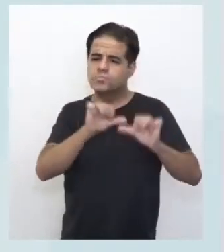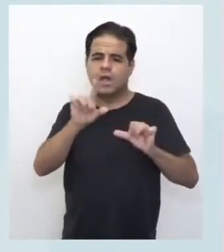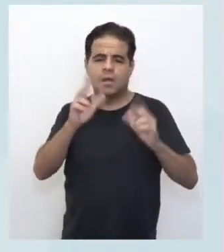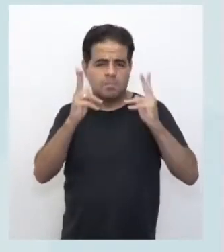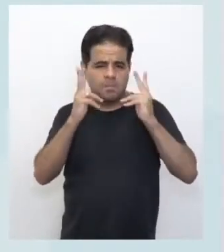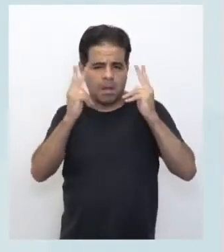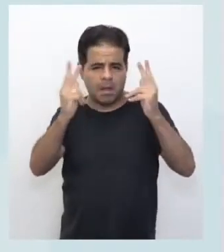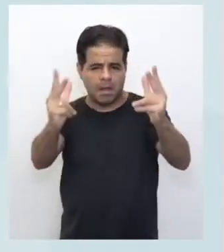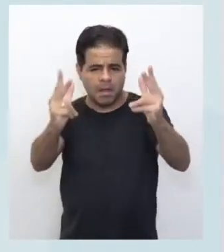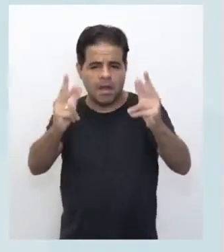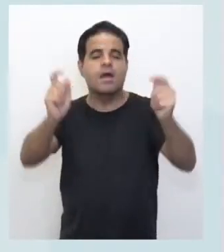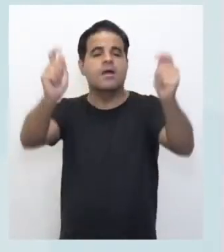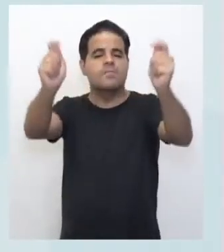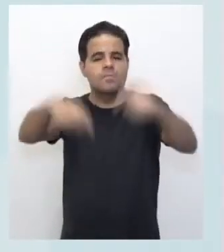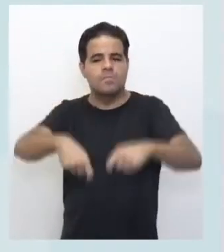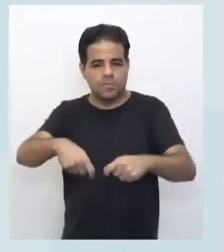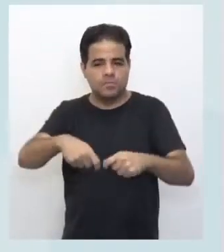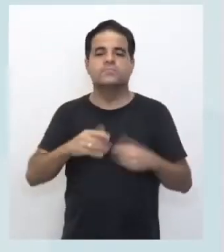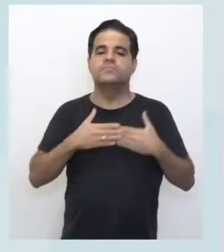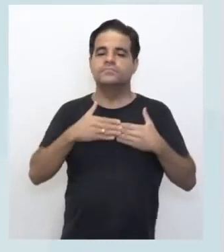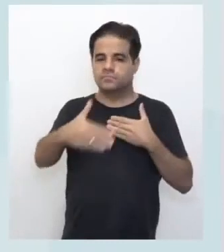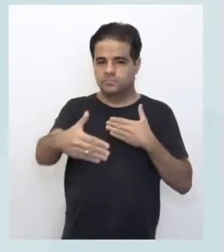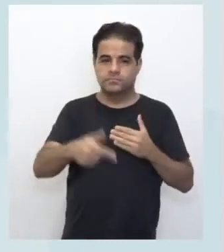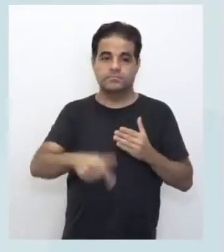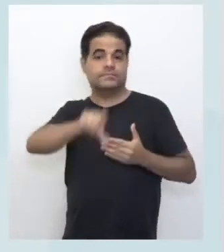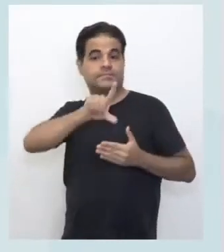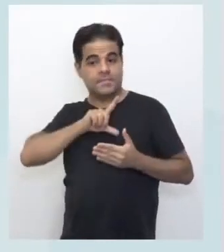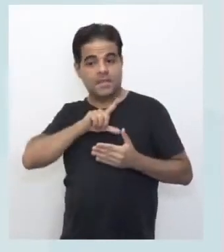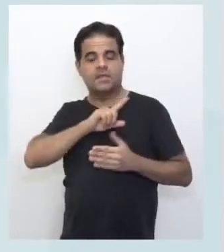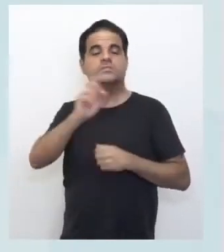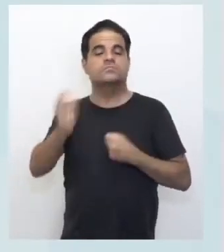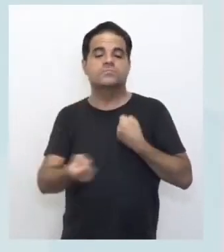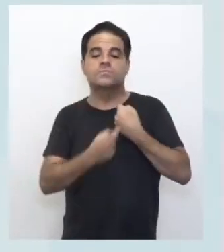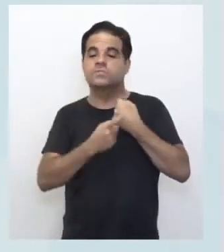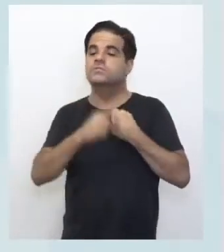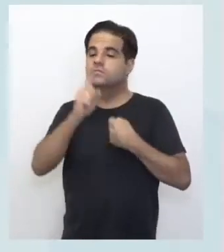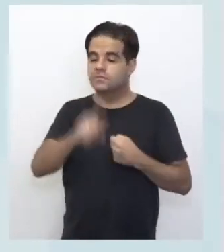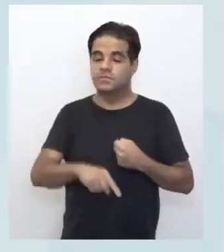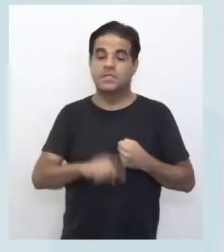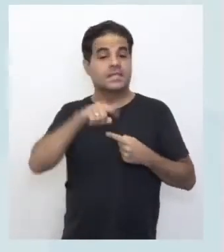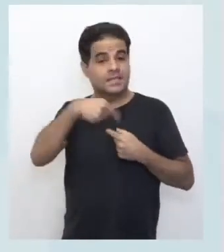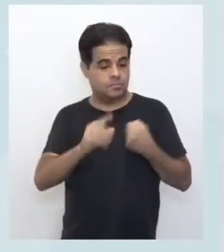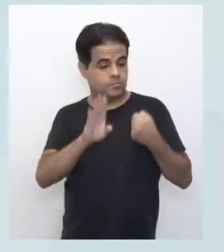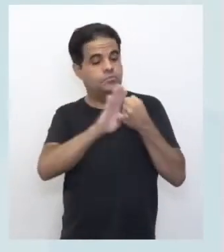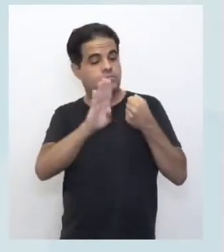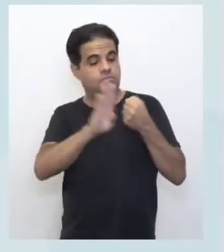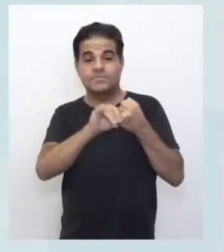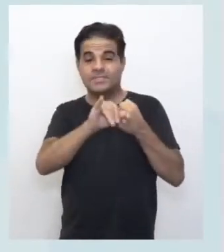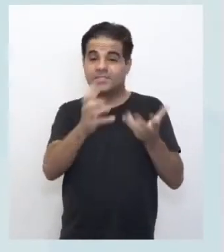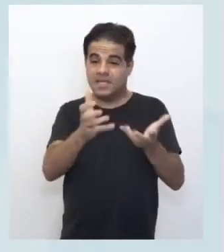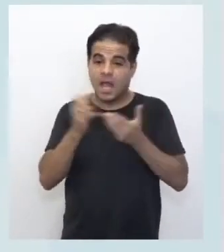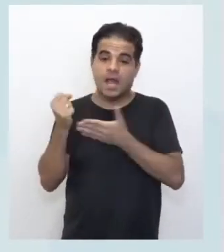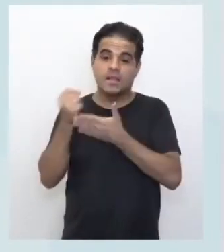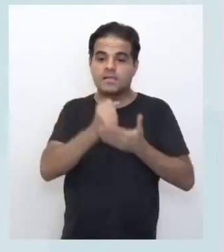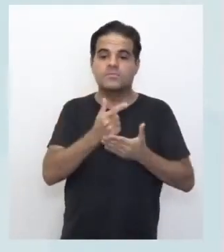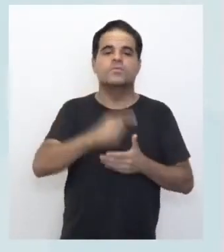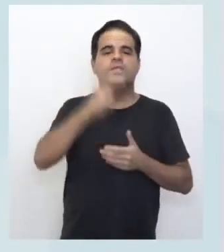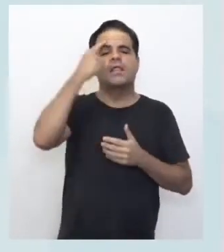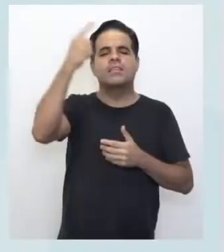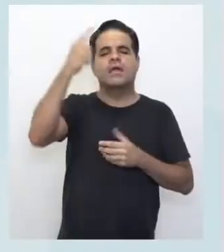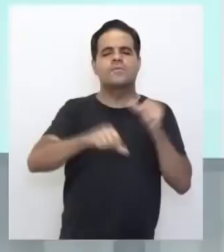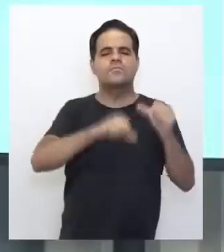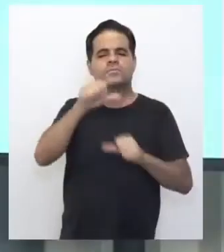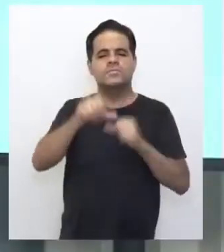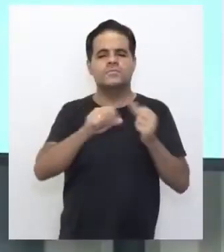comum, eles podem vir antes, eles vêm antes, né? Então o adjetivo normalmente vem após o substantivo, mas se você quer trazer uma outra ideia, modificar